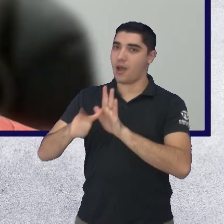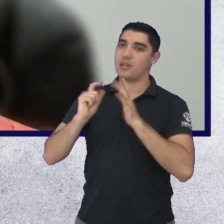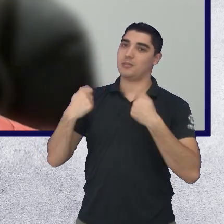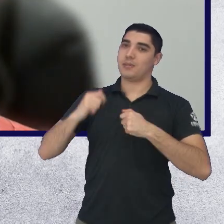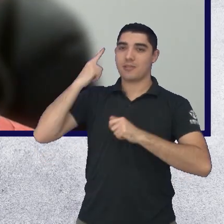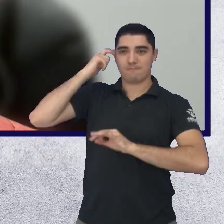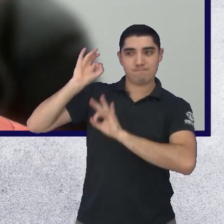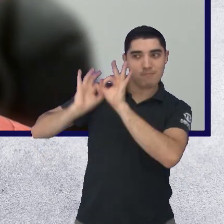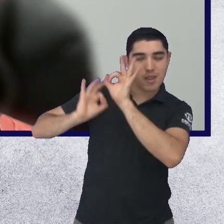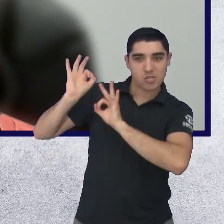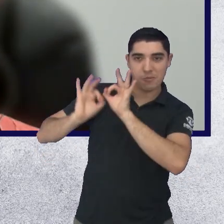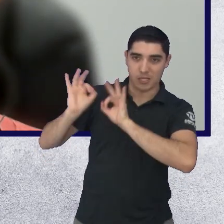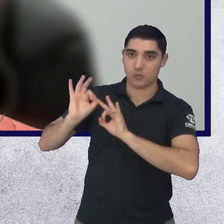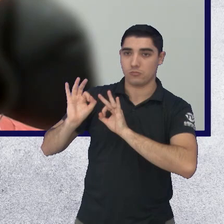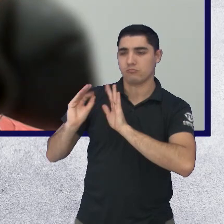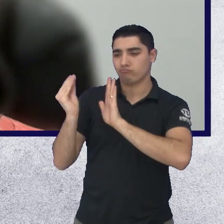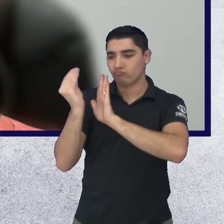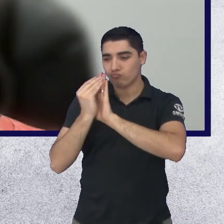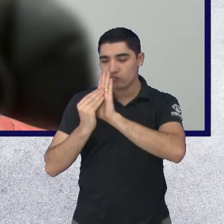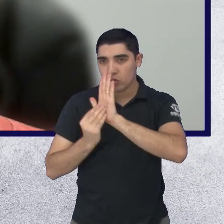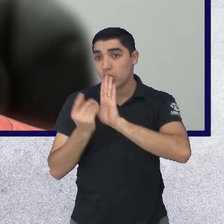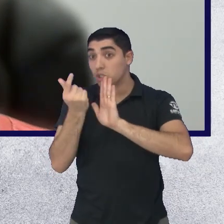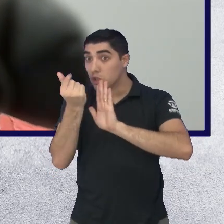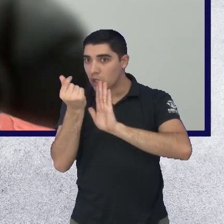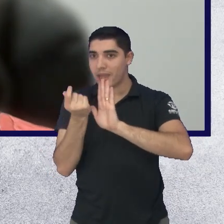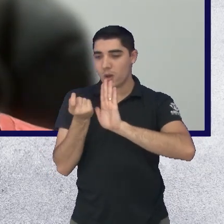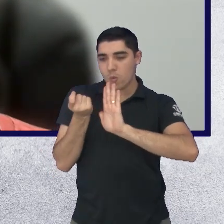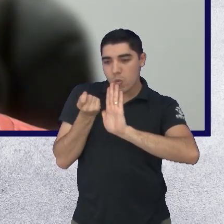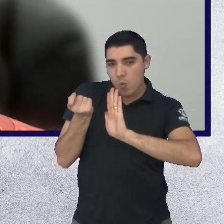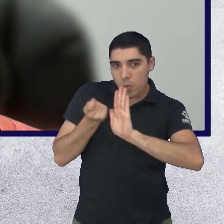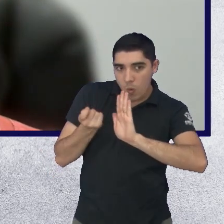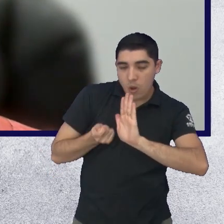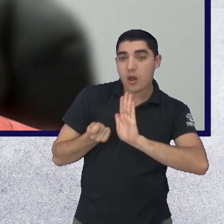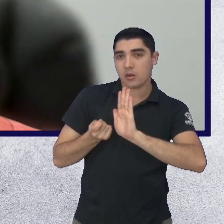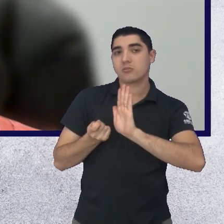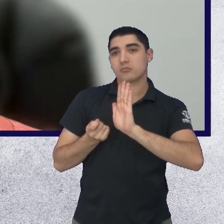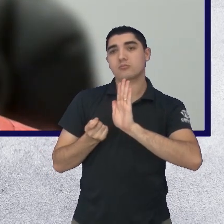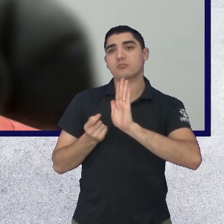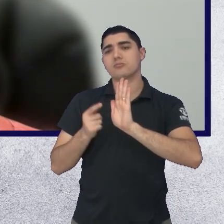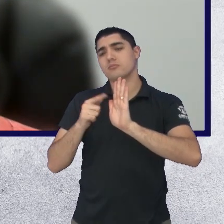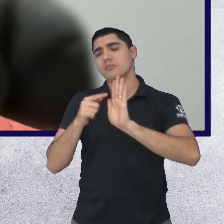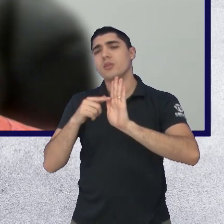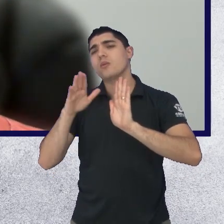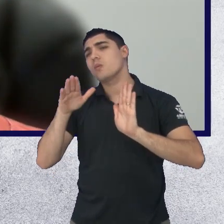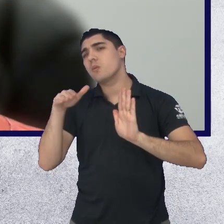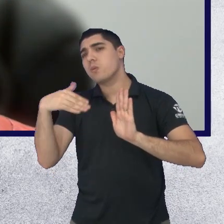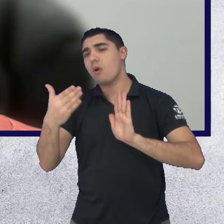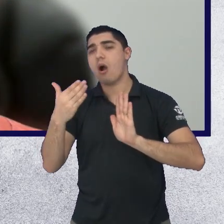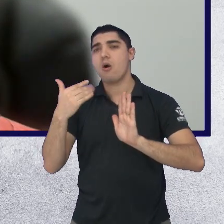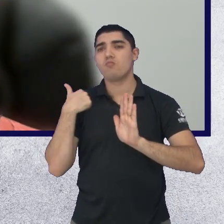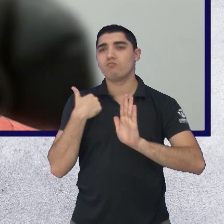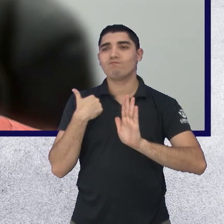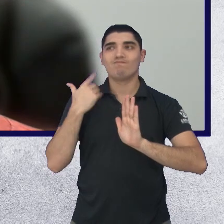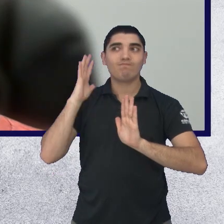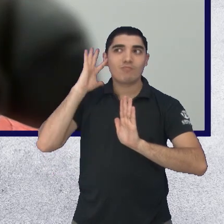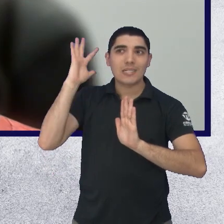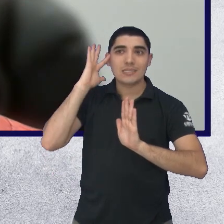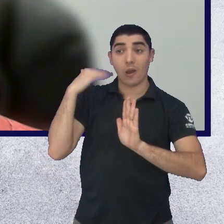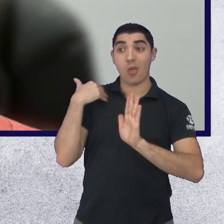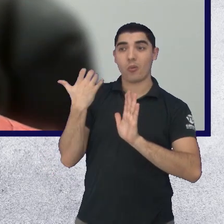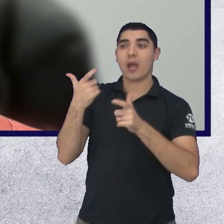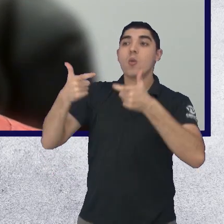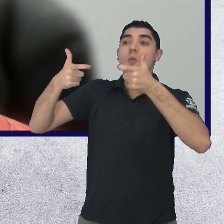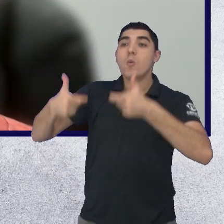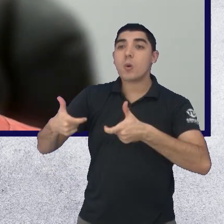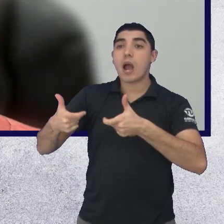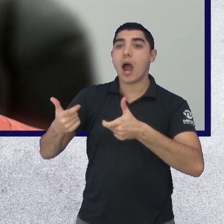do plano de negócios. É preciso entender, dentro do plano de negócios, qual é o ponto comercial que a gente vai abrir, por